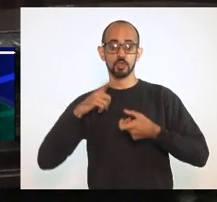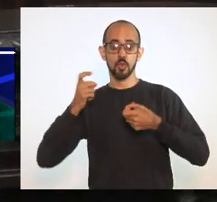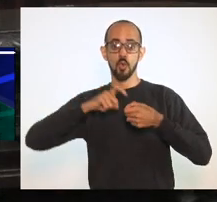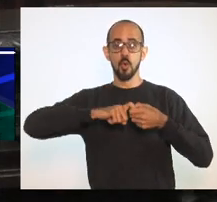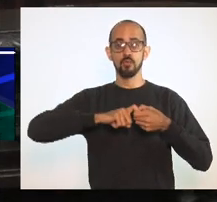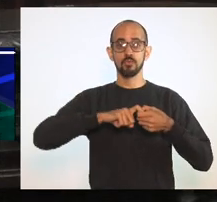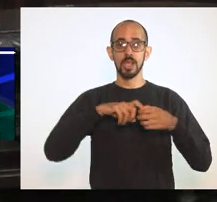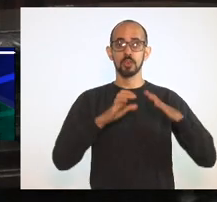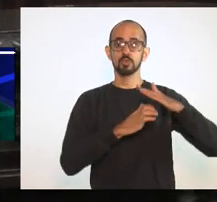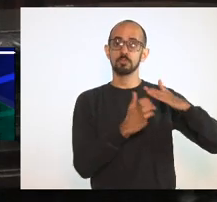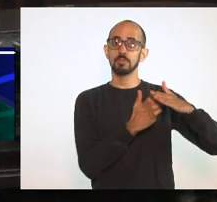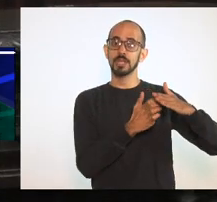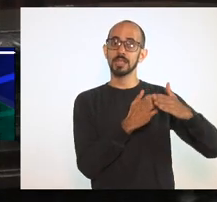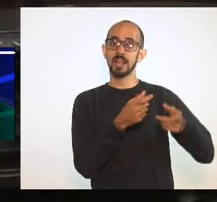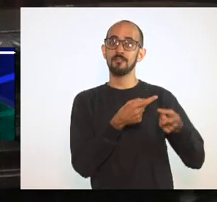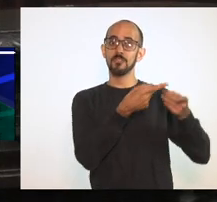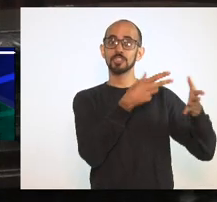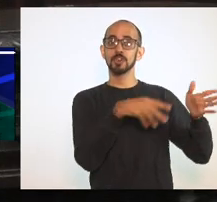mesma lá.